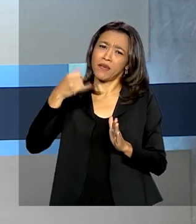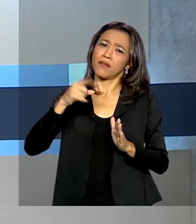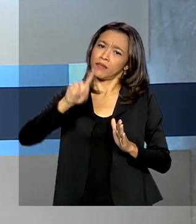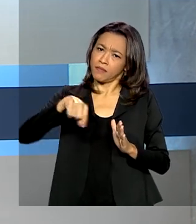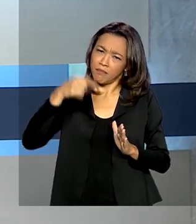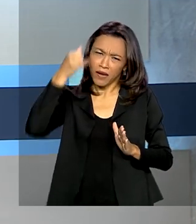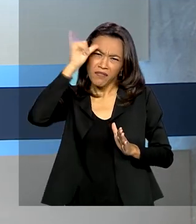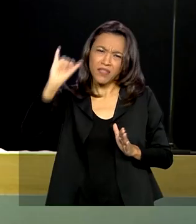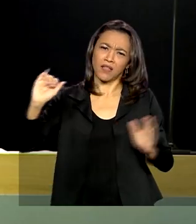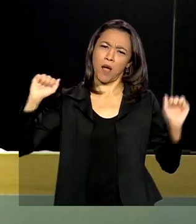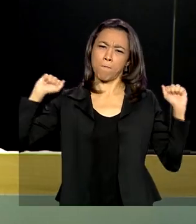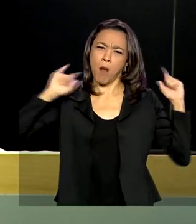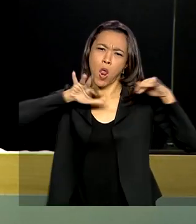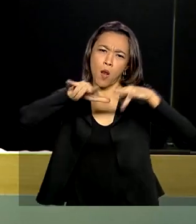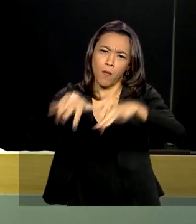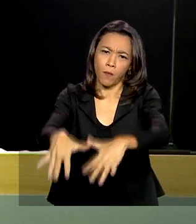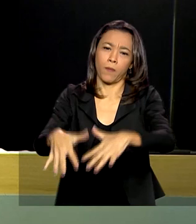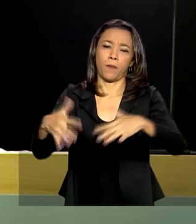aglomerações